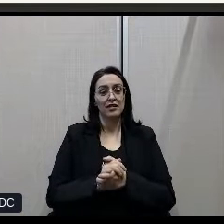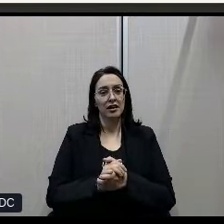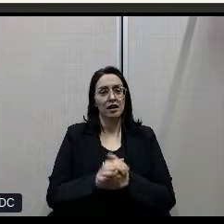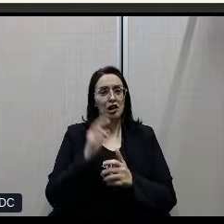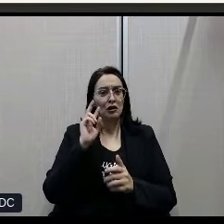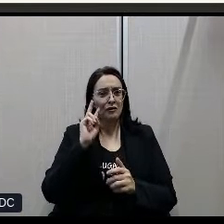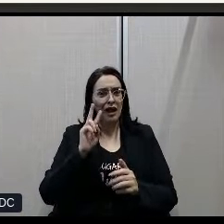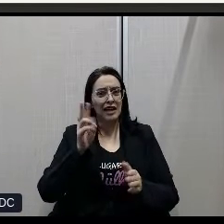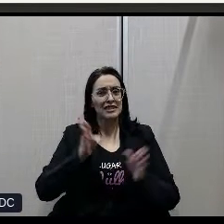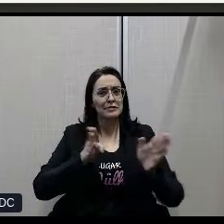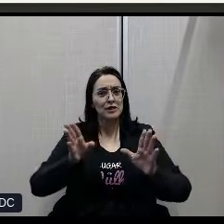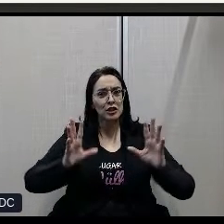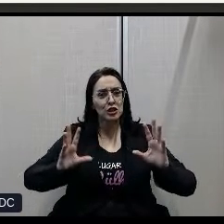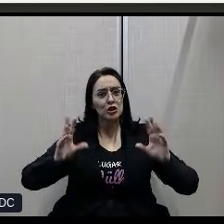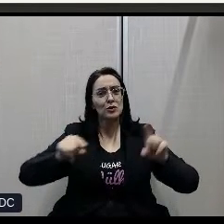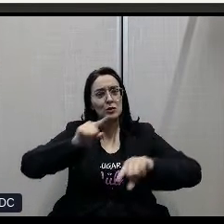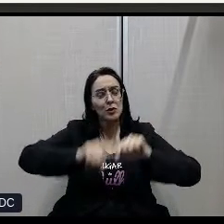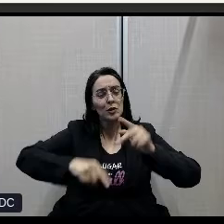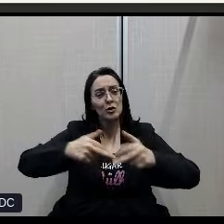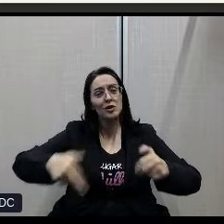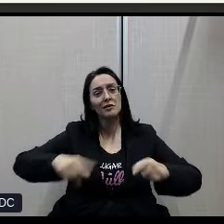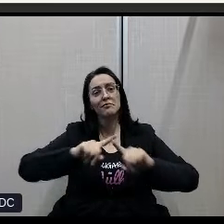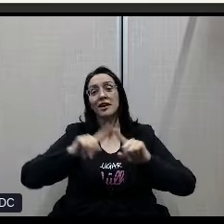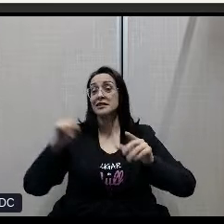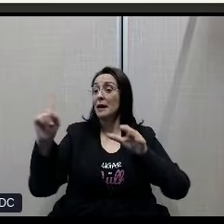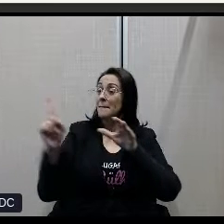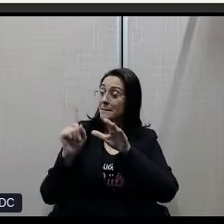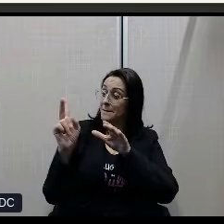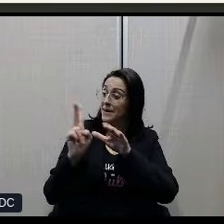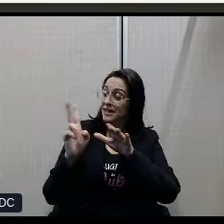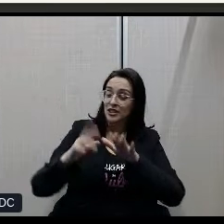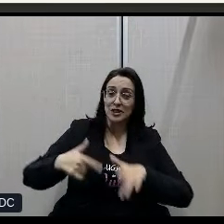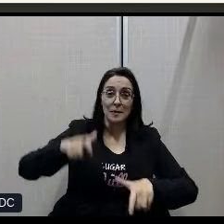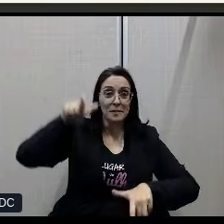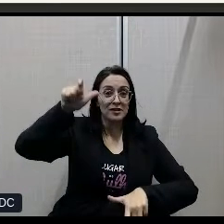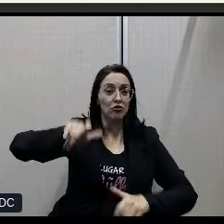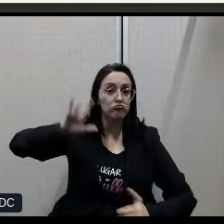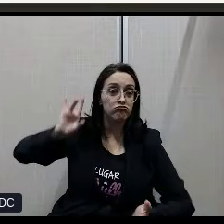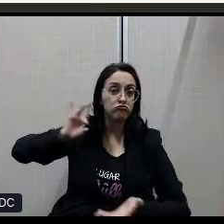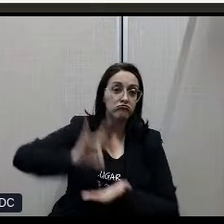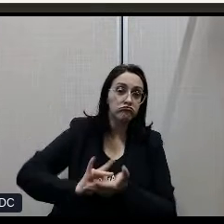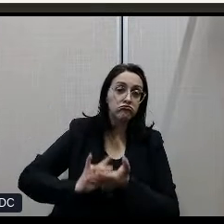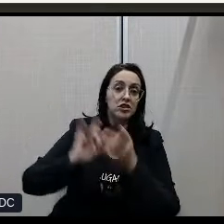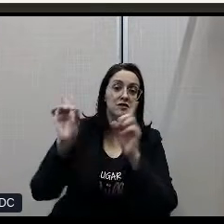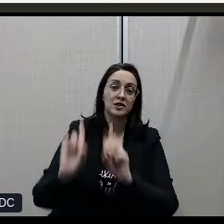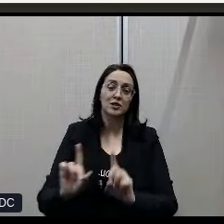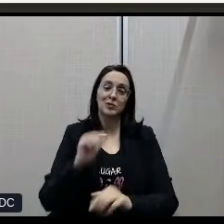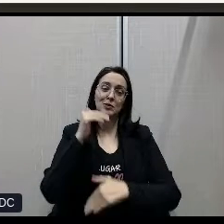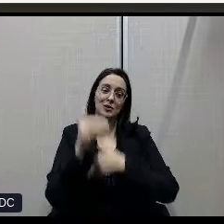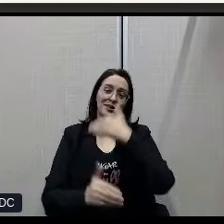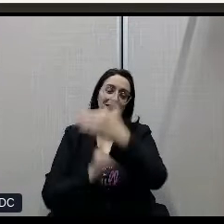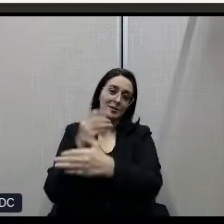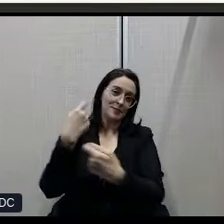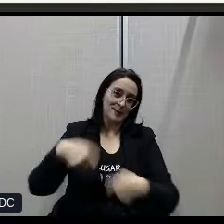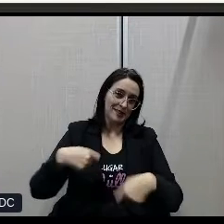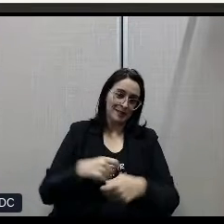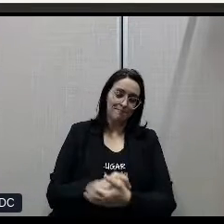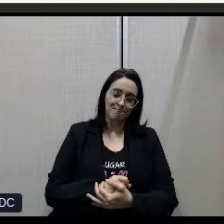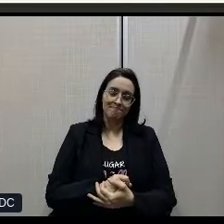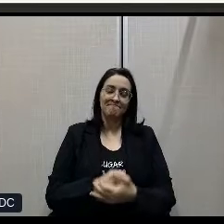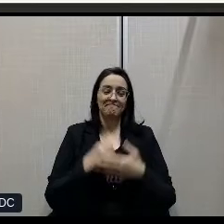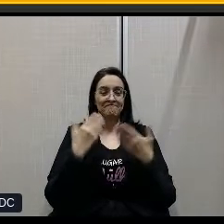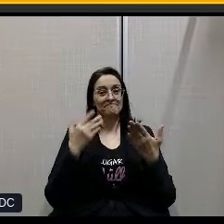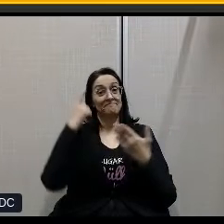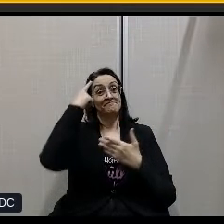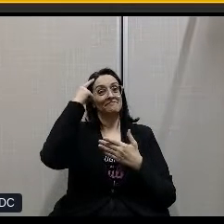garantir a acessibilidade dos seus produtos se você não envolve pessoas reais no processo, tá? Então, lembre-se